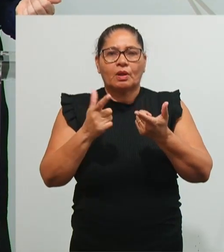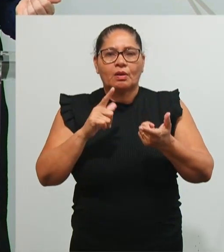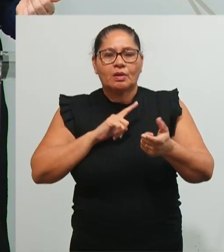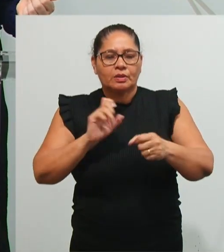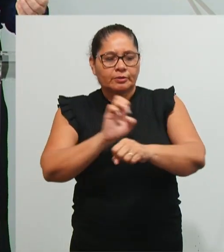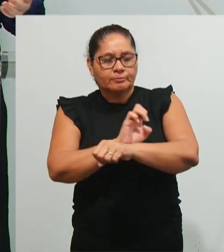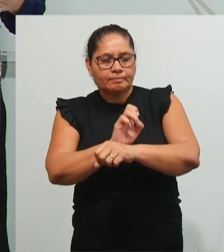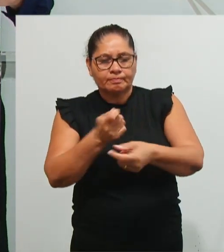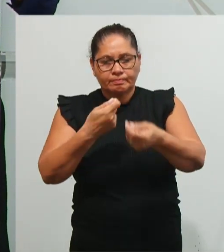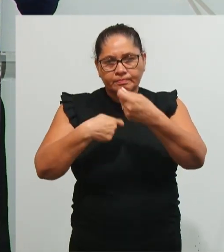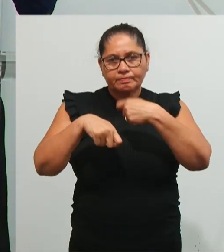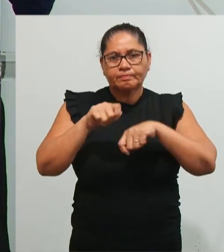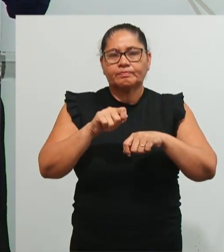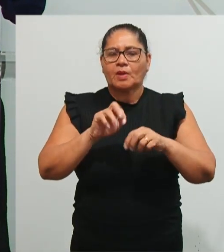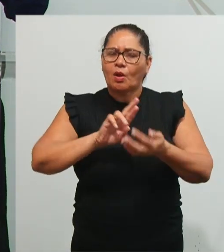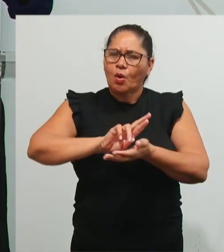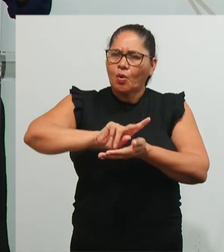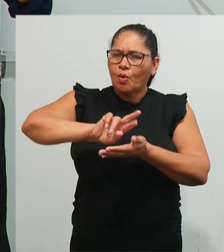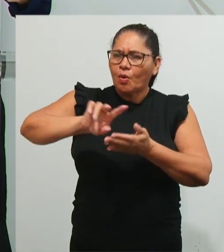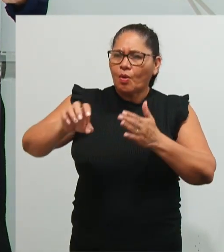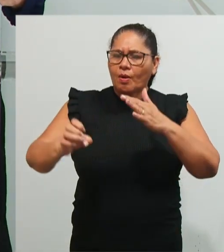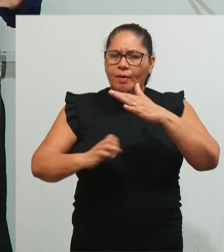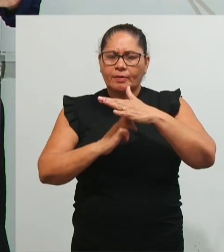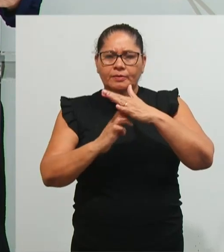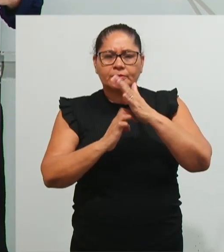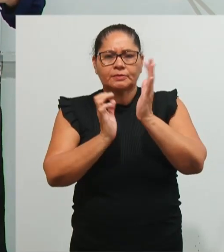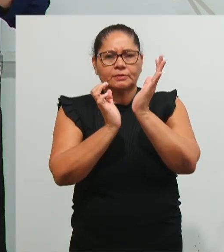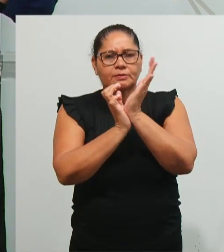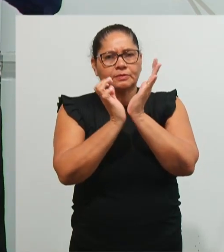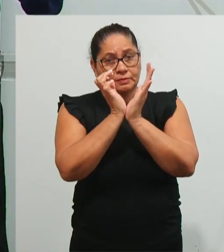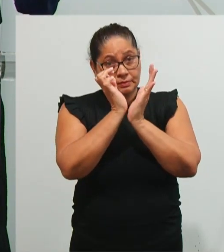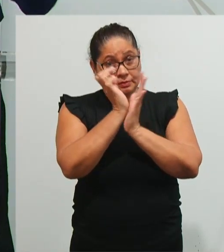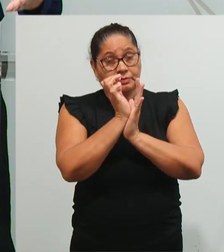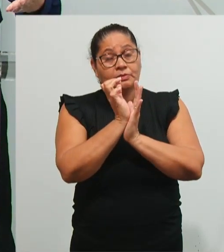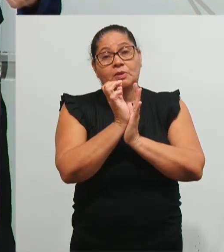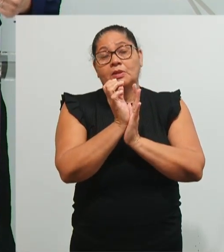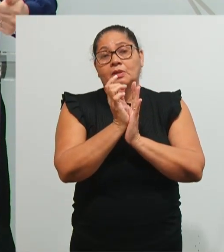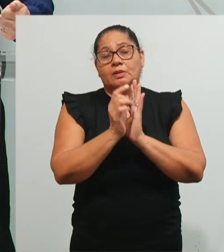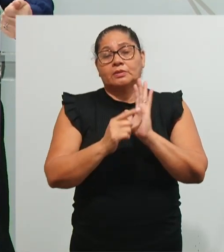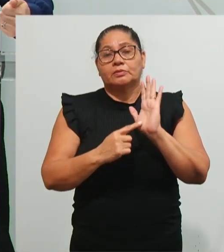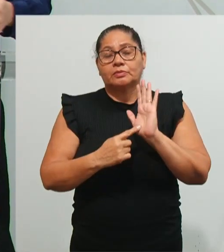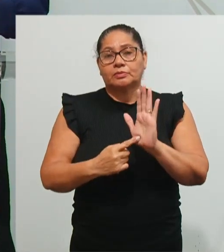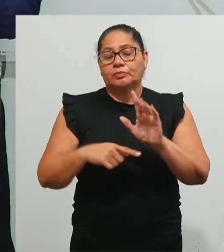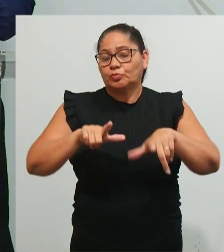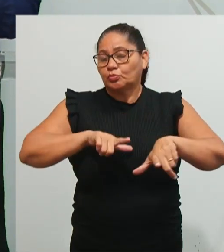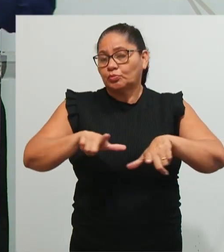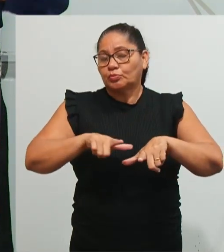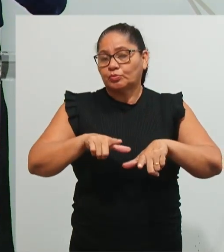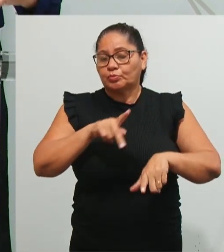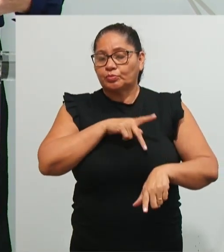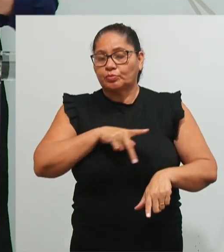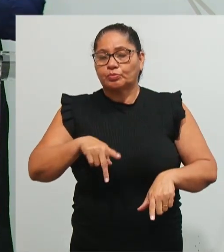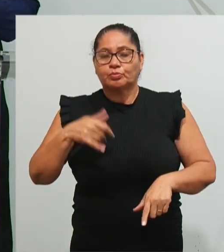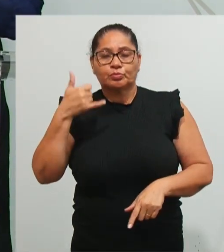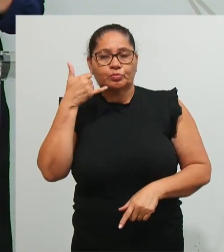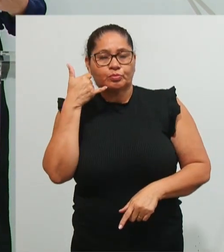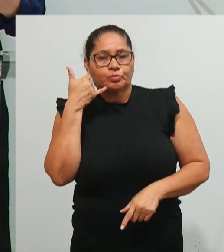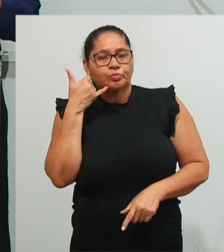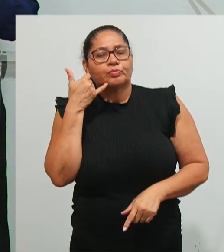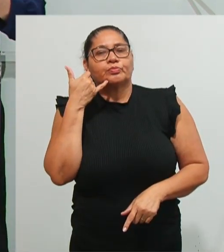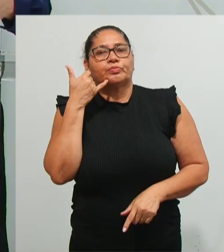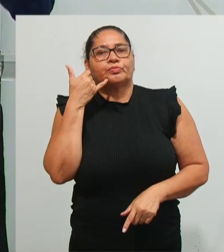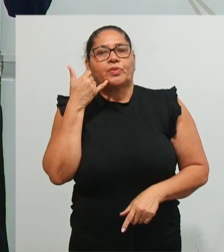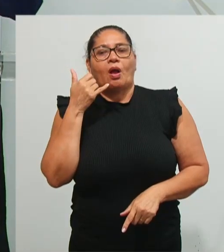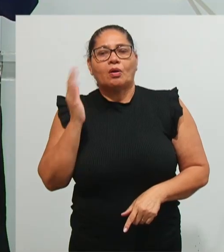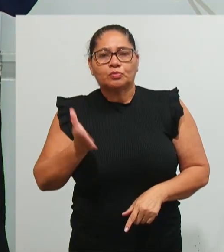na economia, com várias empresas autárquicas que vão realmente prestar o serviço público, né? Telefonia, por exemplo, como a gente já conhecia no